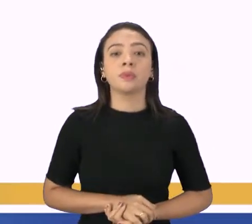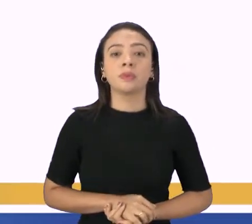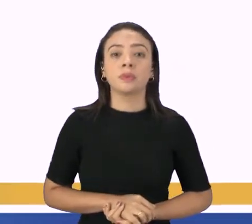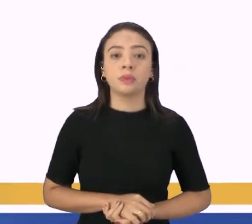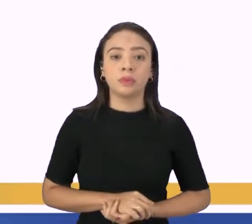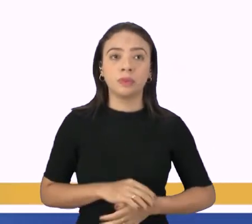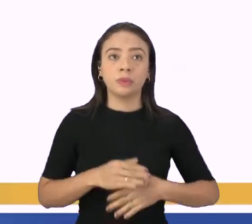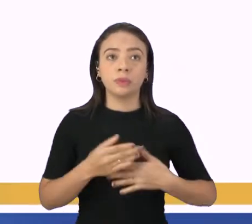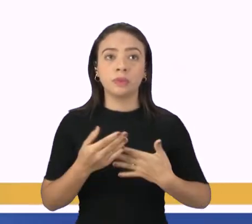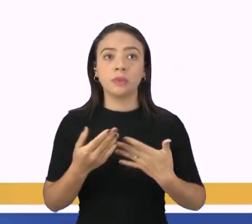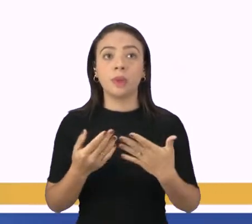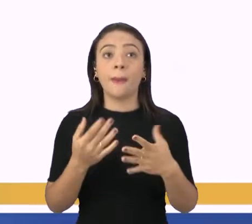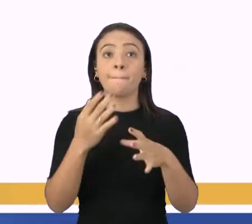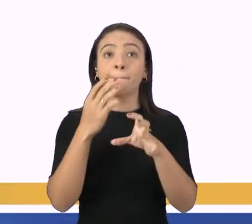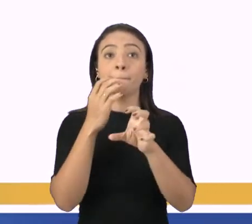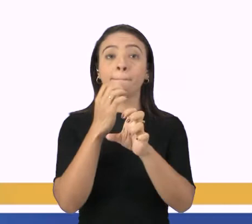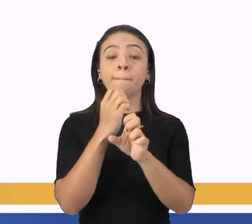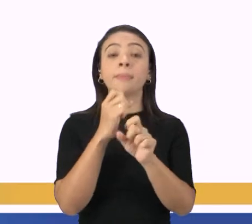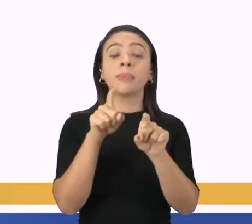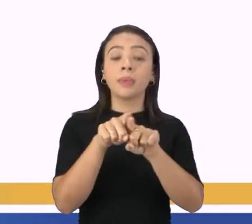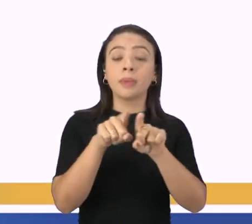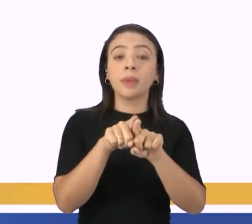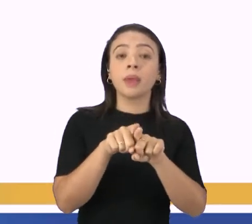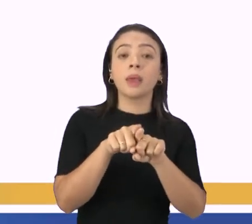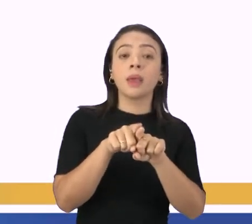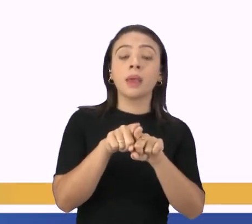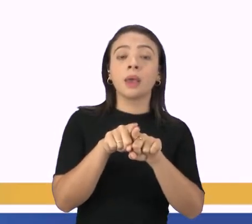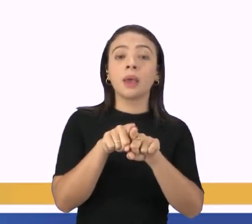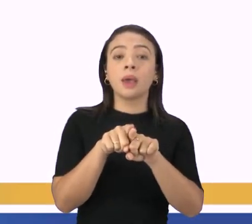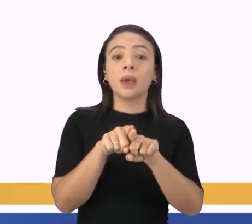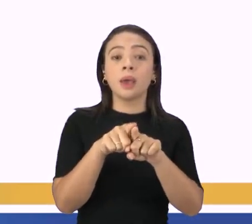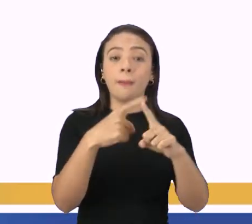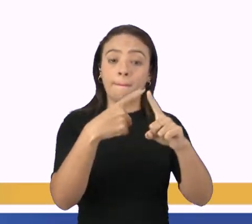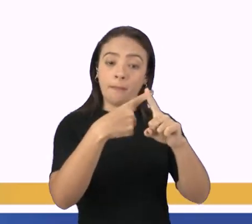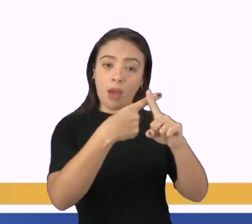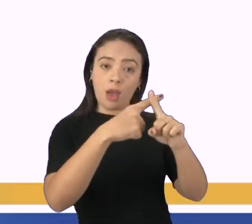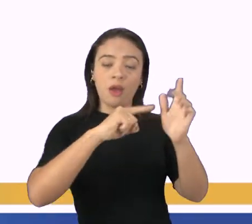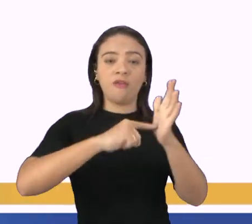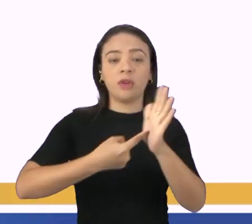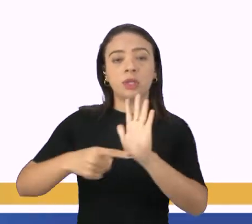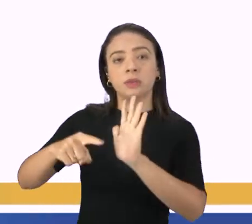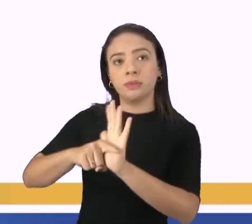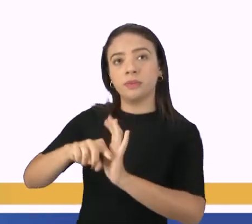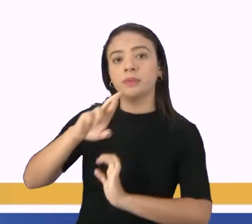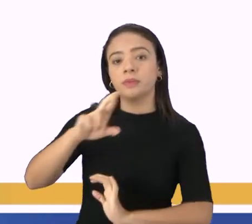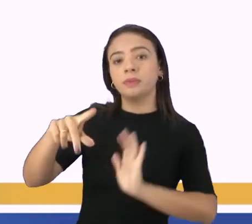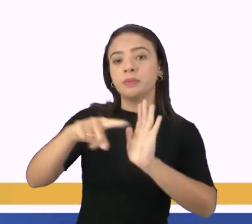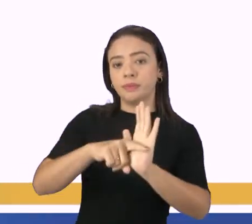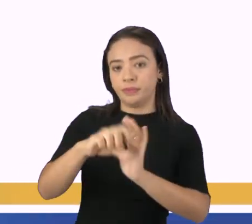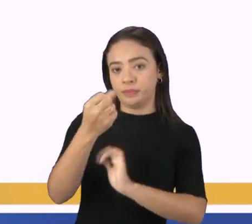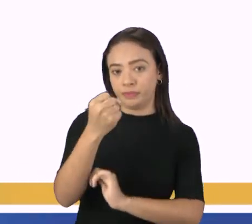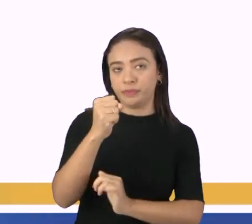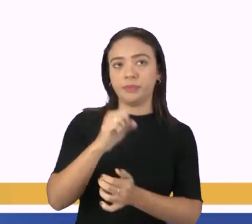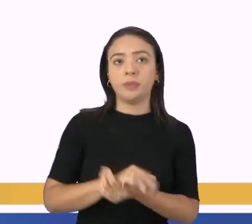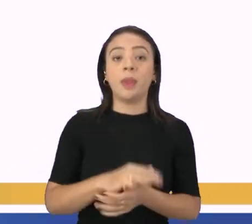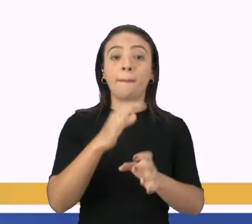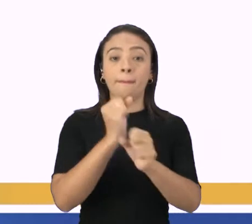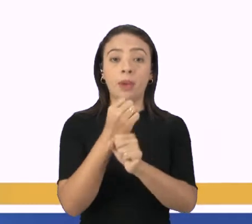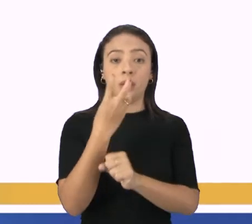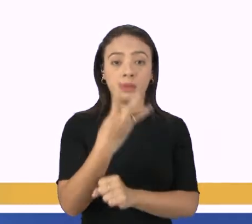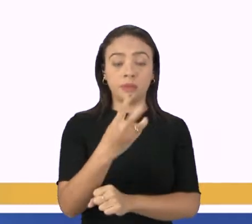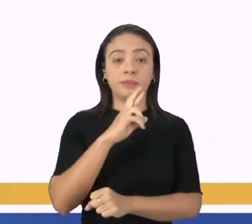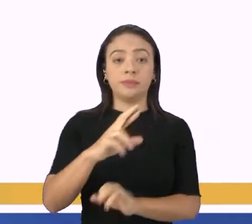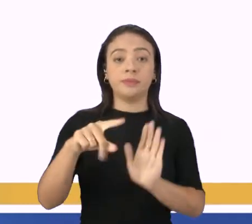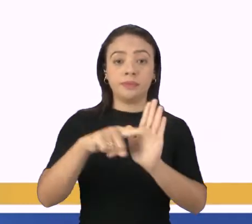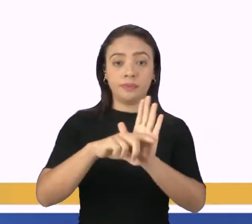números inteiros, mais vezes menos dá menos. Então, menos 8 mais 3 igual a